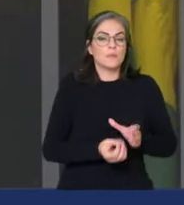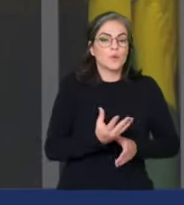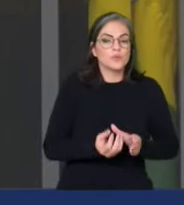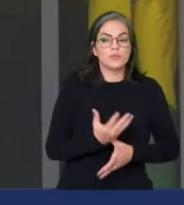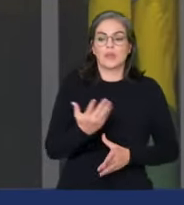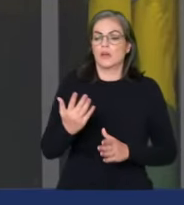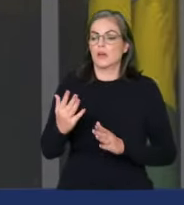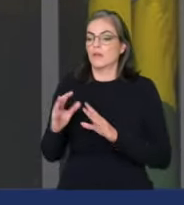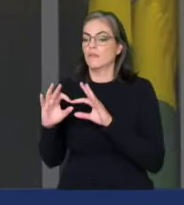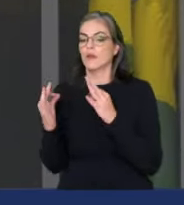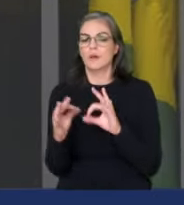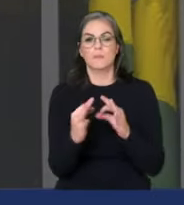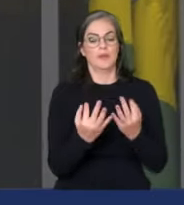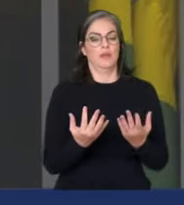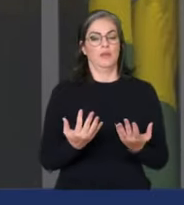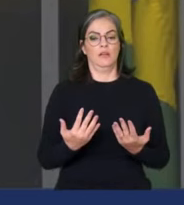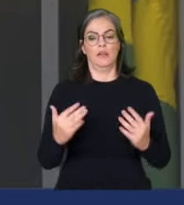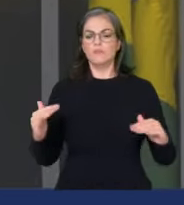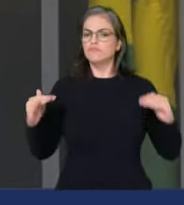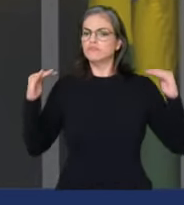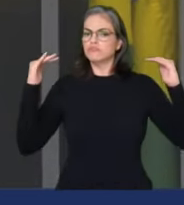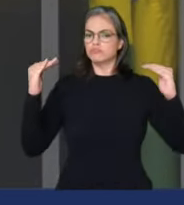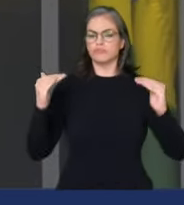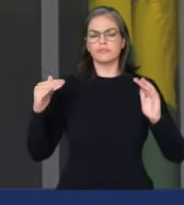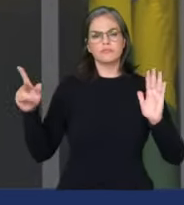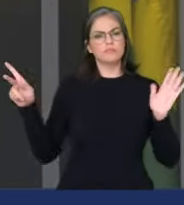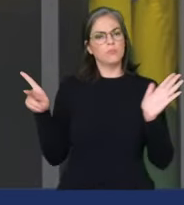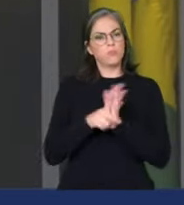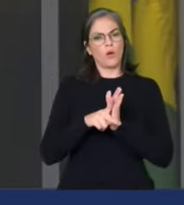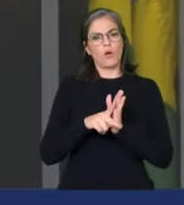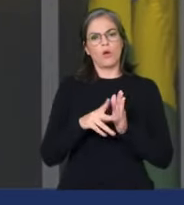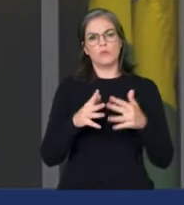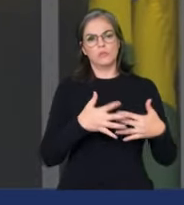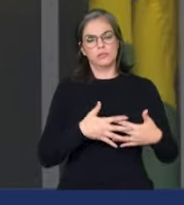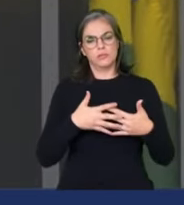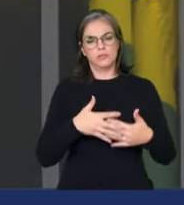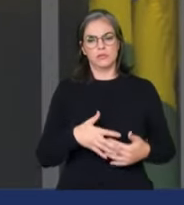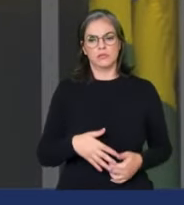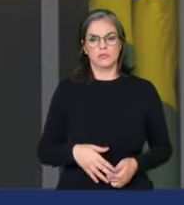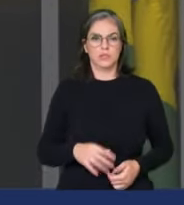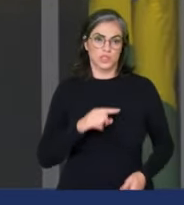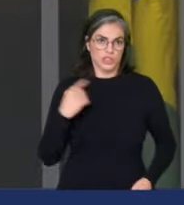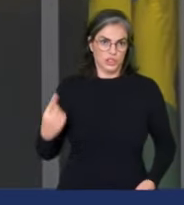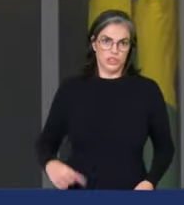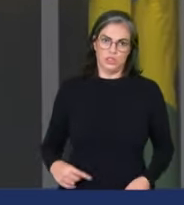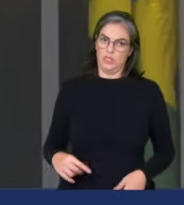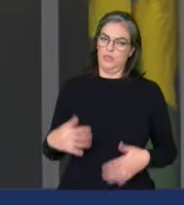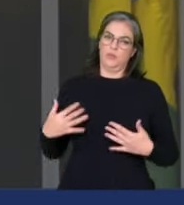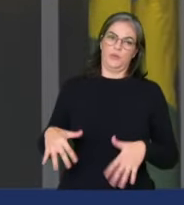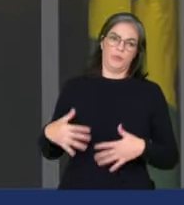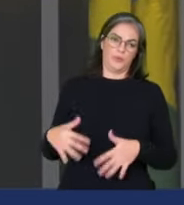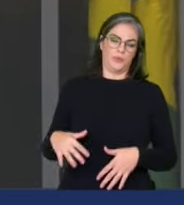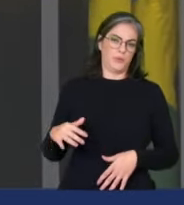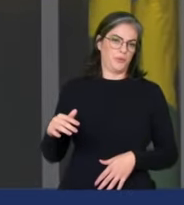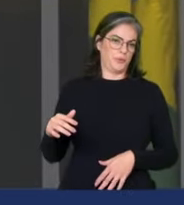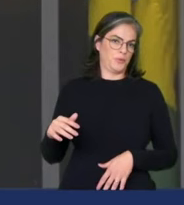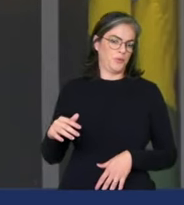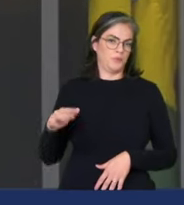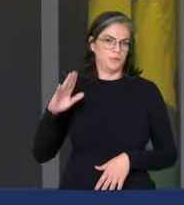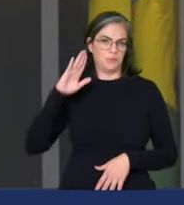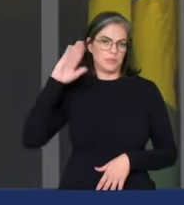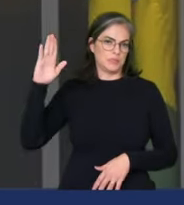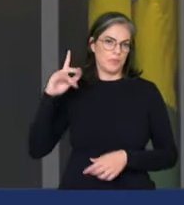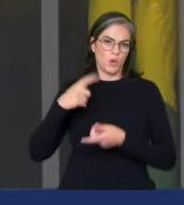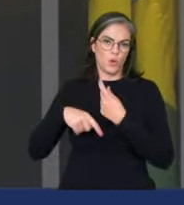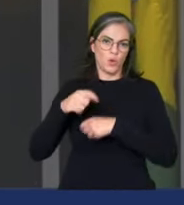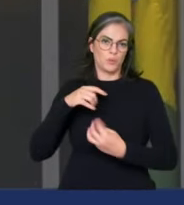a soberania americana. A China não se fala, que a maior economia do mundo hoje é a China.